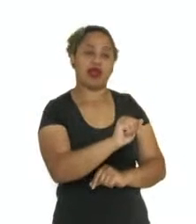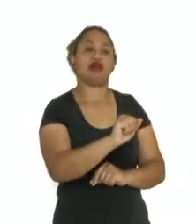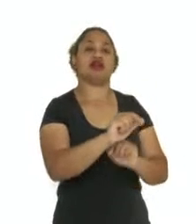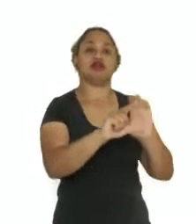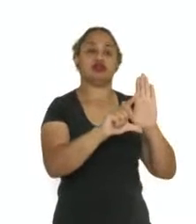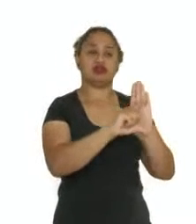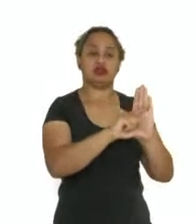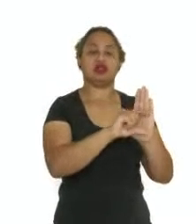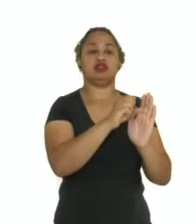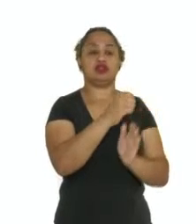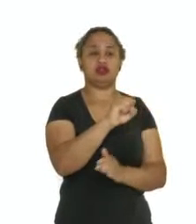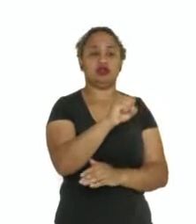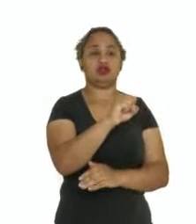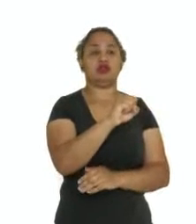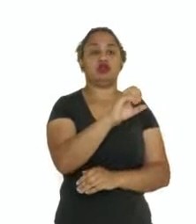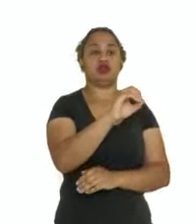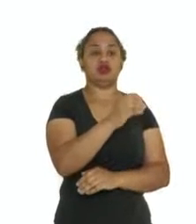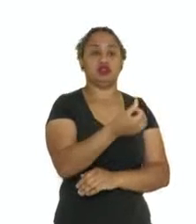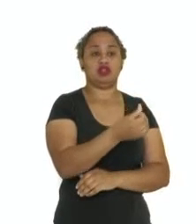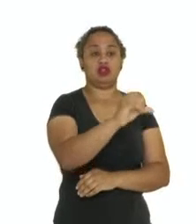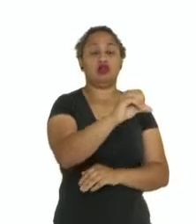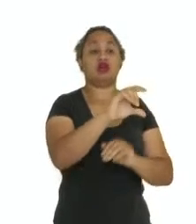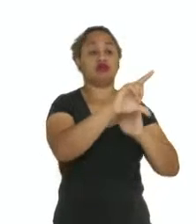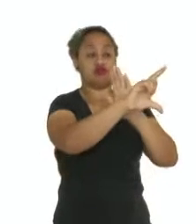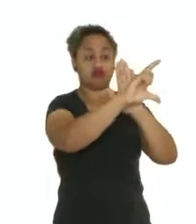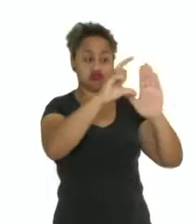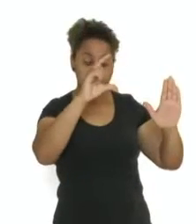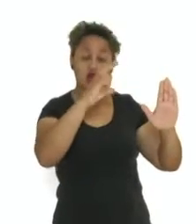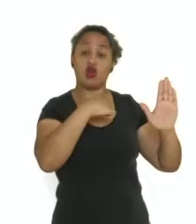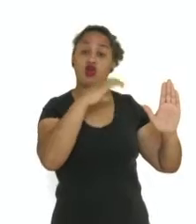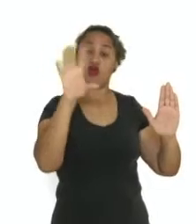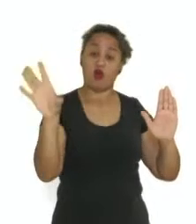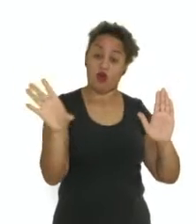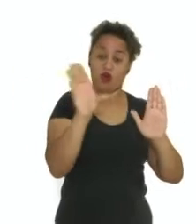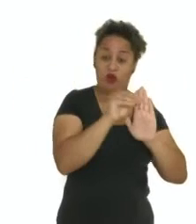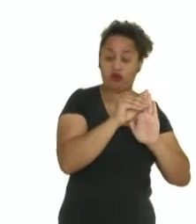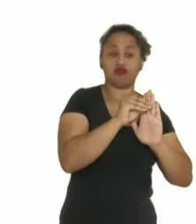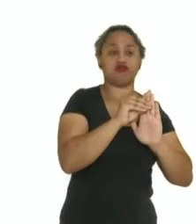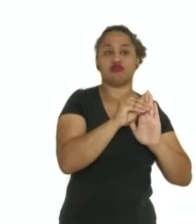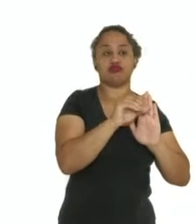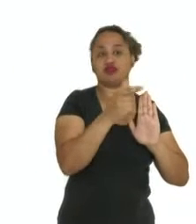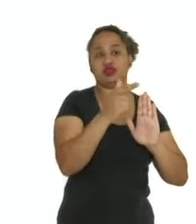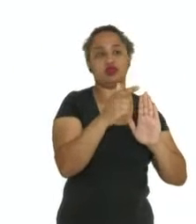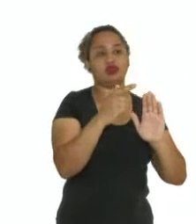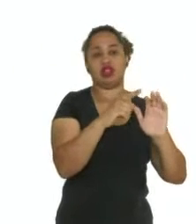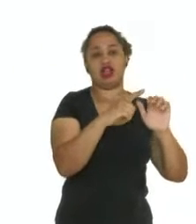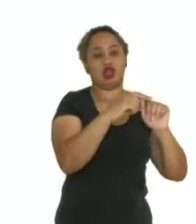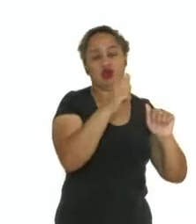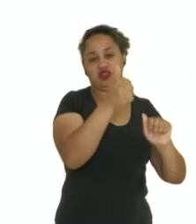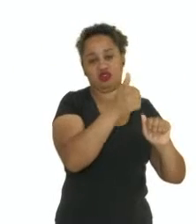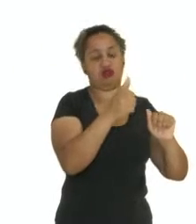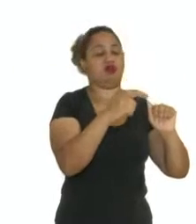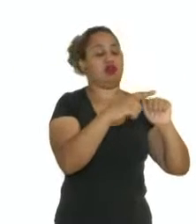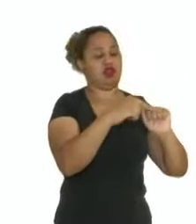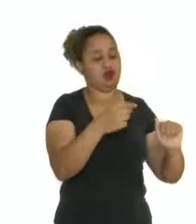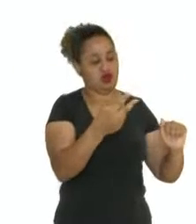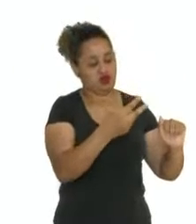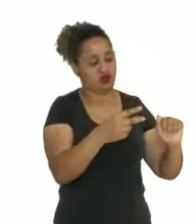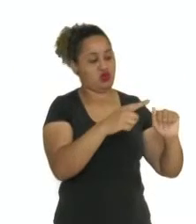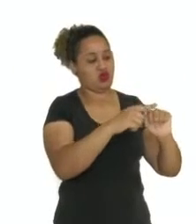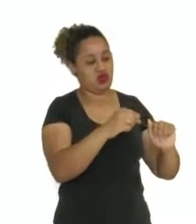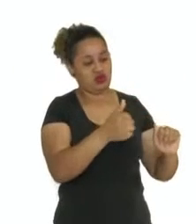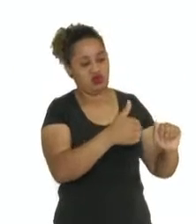Adolescente. Repare aqui, foi reproduzido o cabeçalho, isso mesmo, nós não temos o artigo 1º, o 2º, o